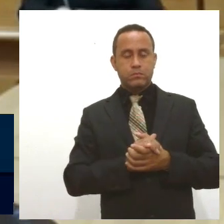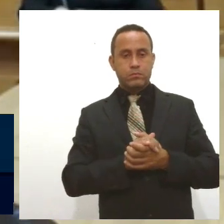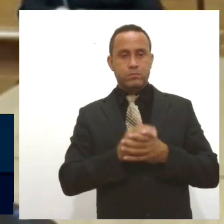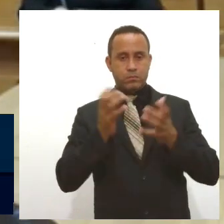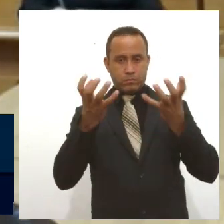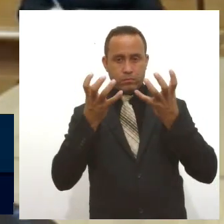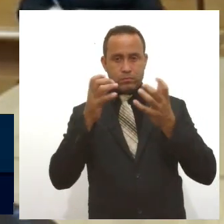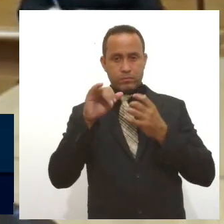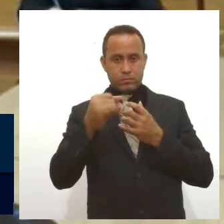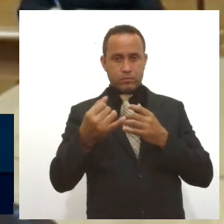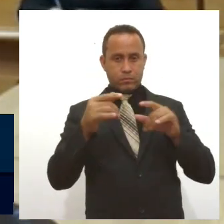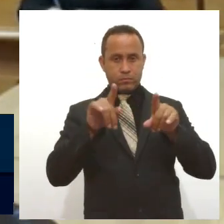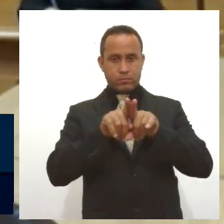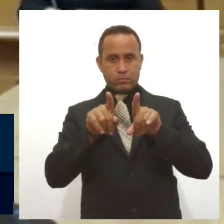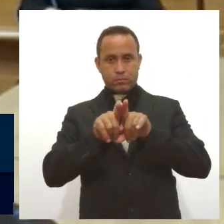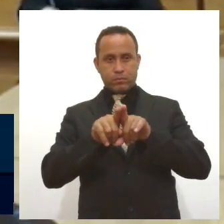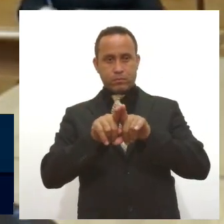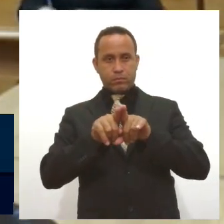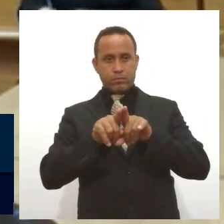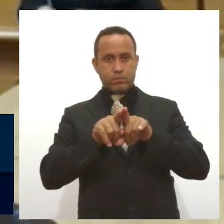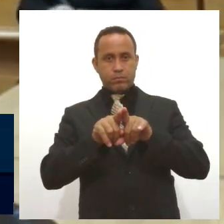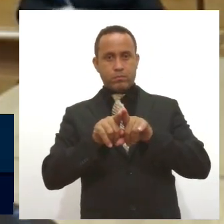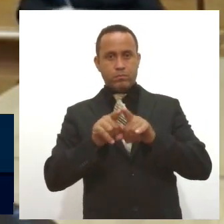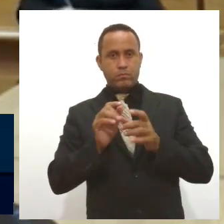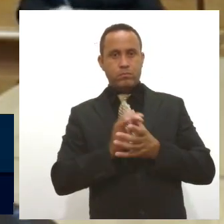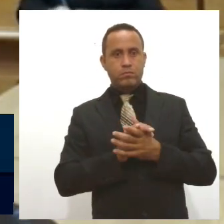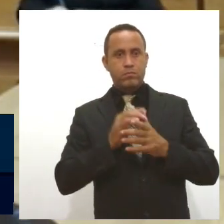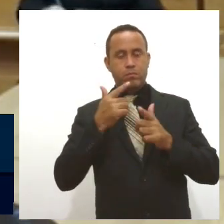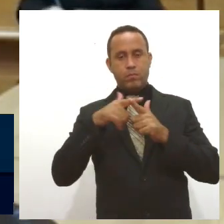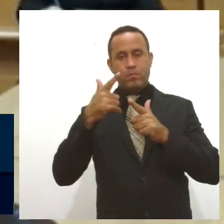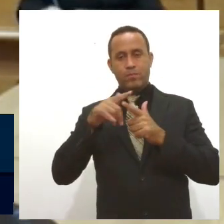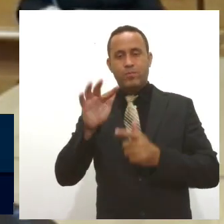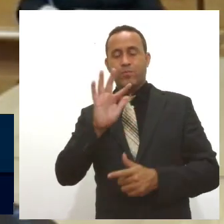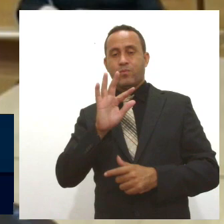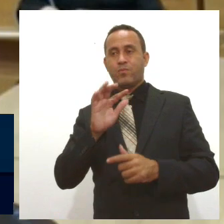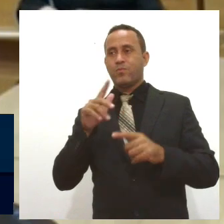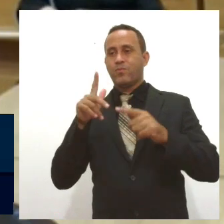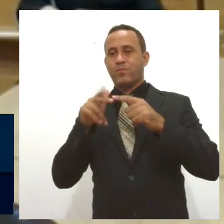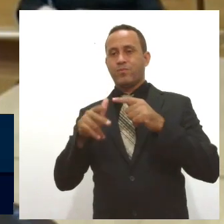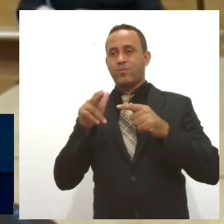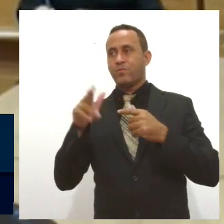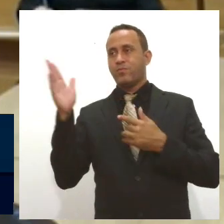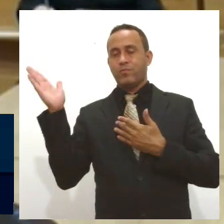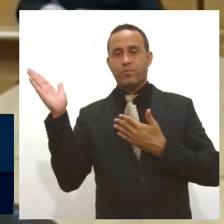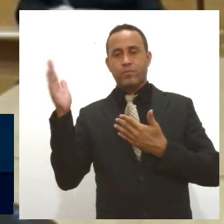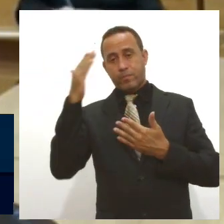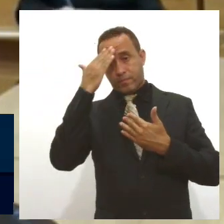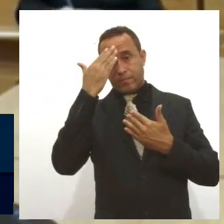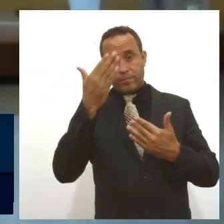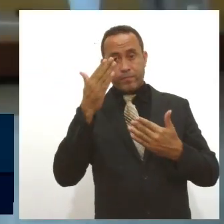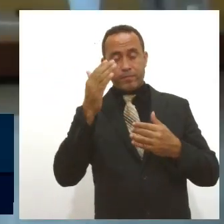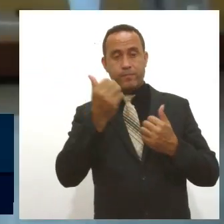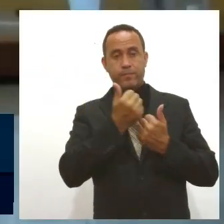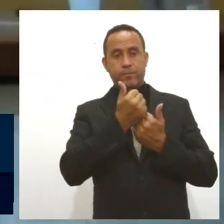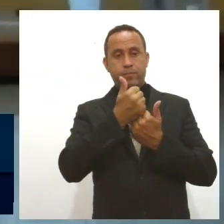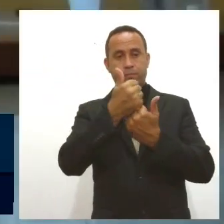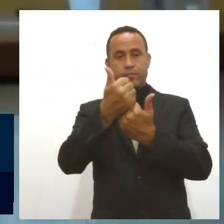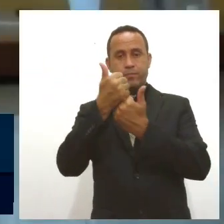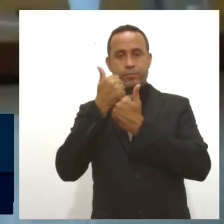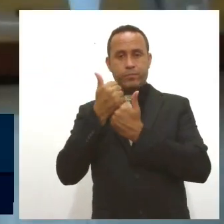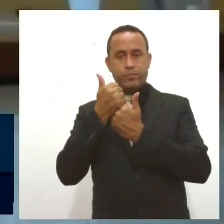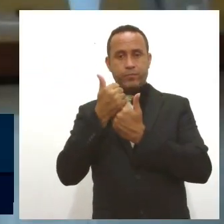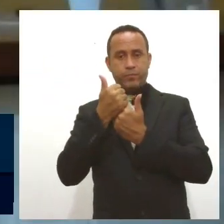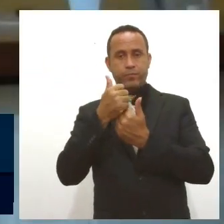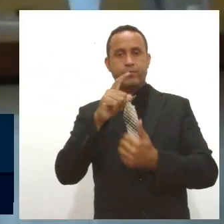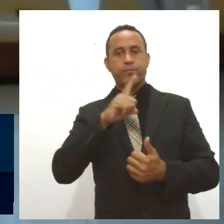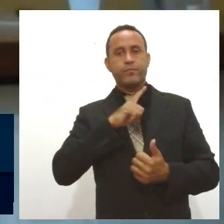Eu quero aproveitar também, já que nós estamos com um pequeno problema técnico, de agradecer o apoio que